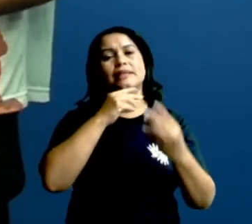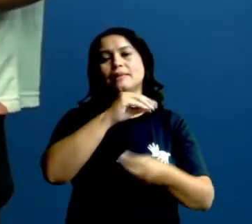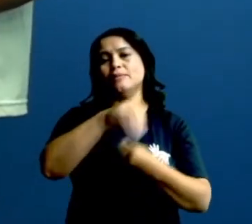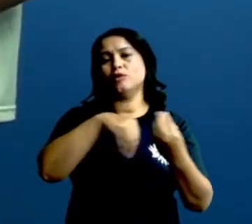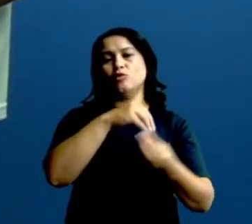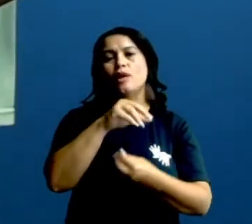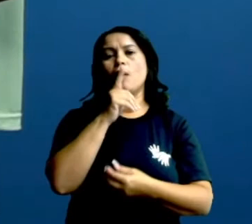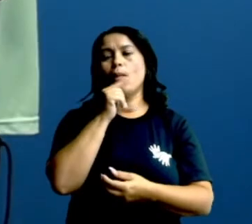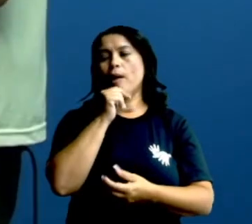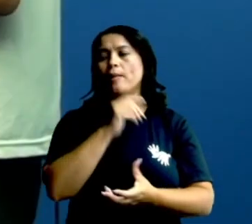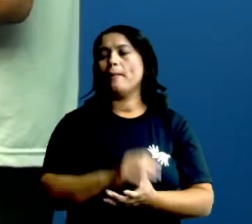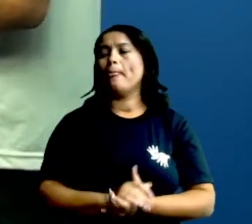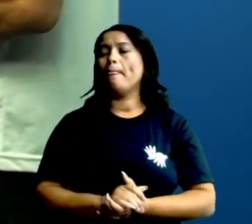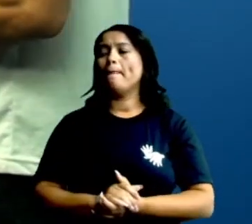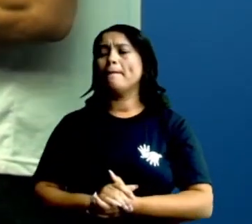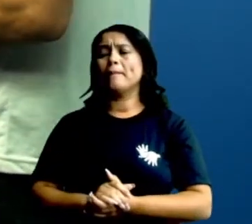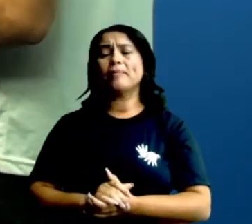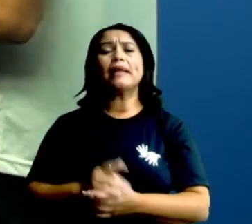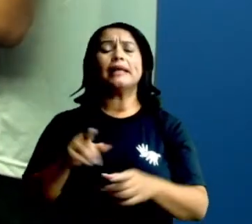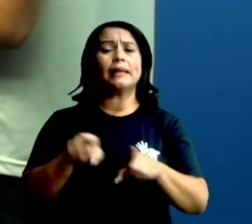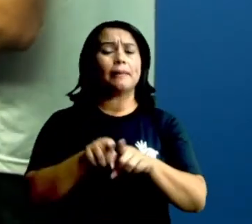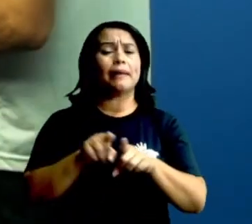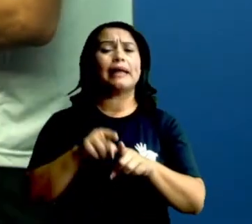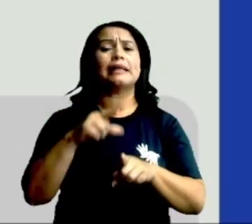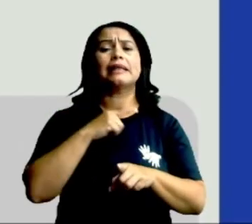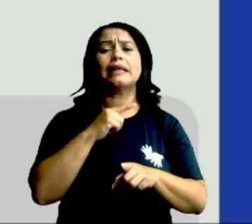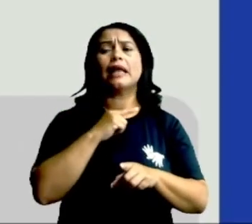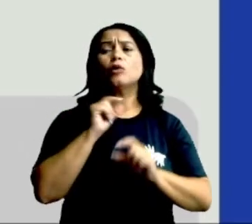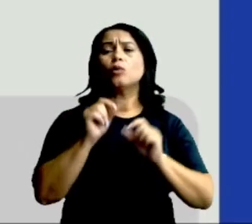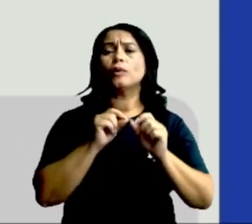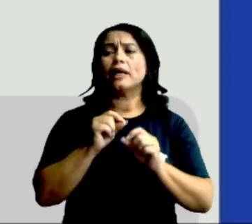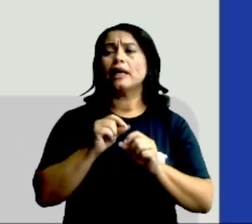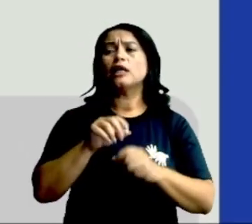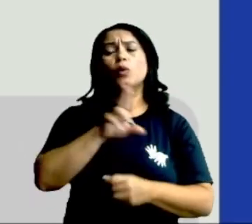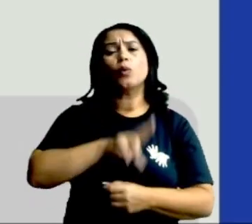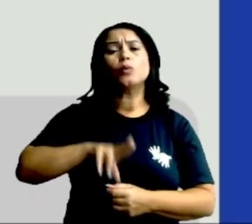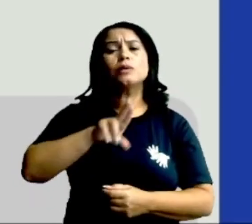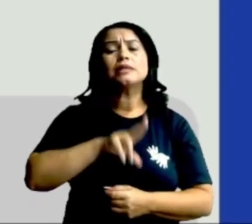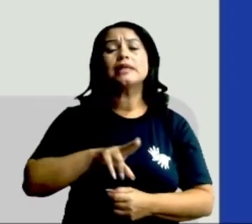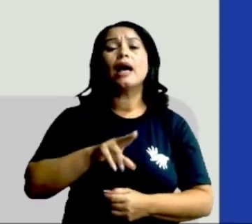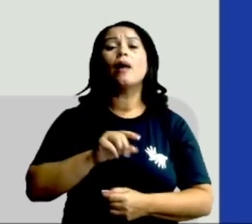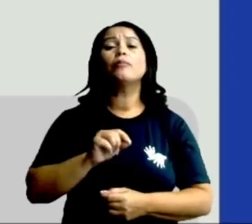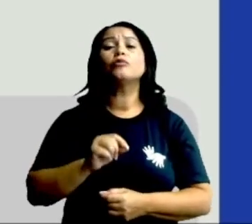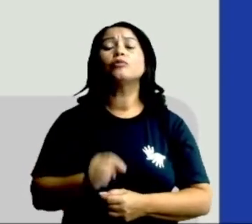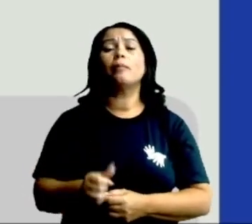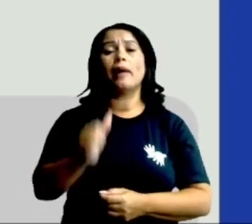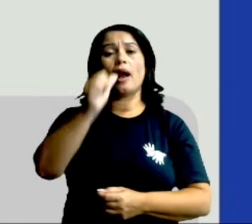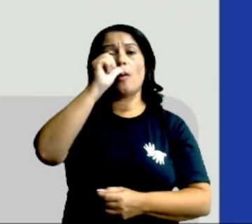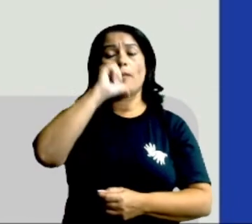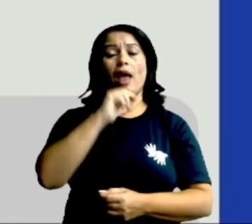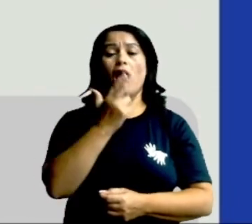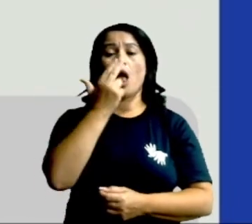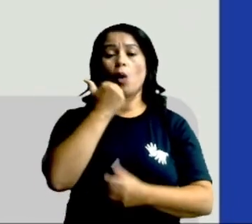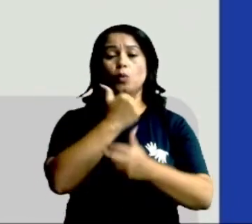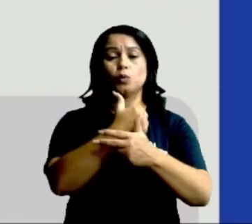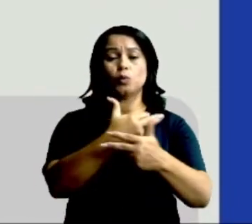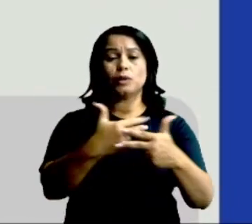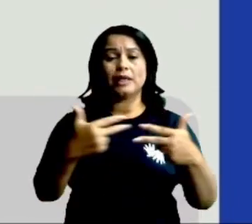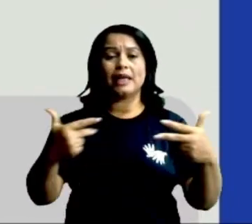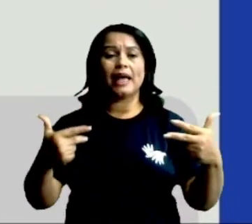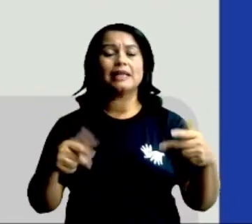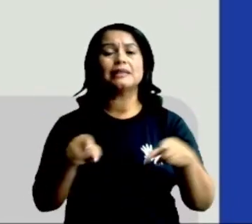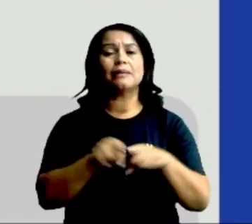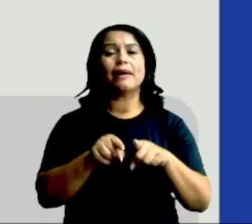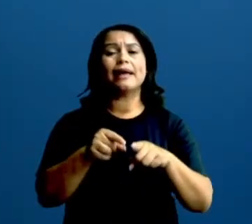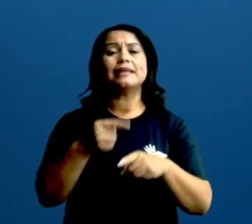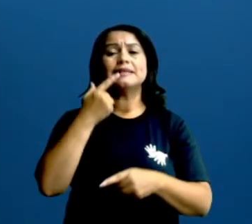misturam com a água. É por meio dessa propriedade que nós a utilizamos para absorver nutrientes e sais minerais que são